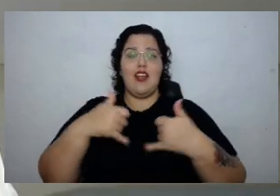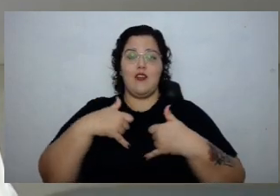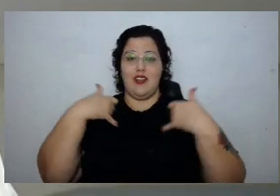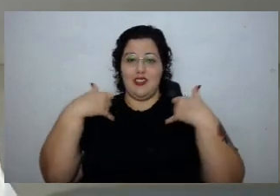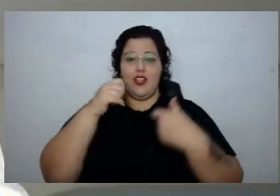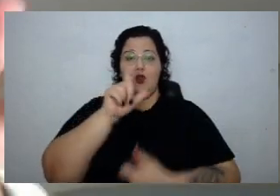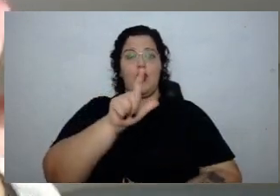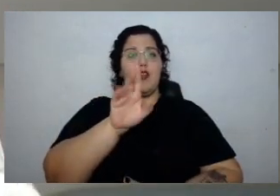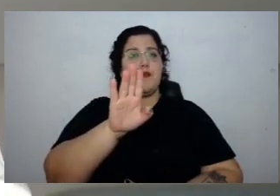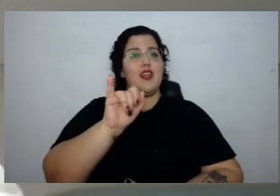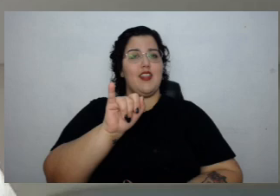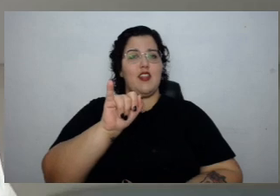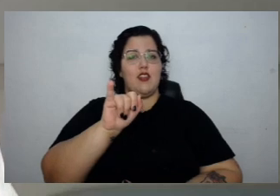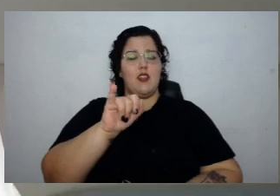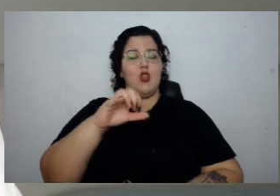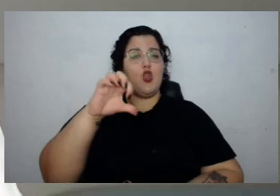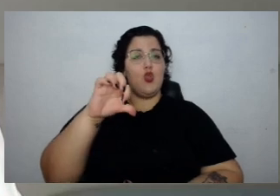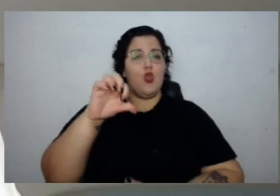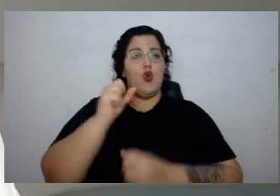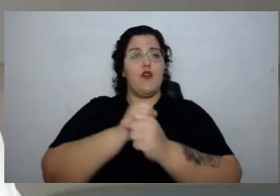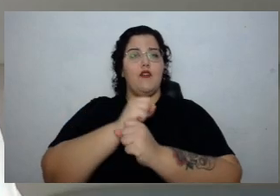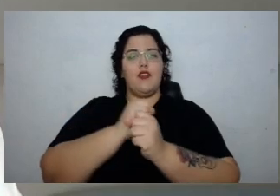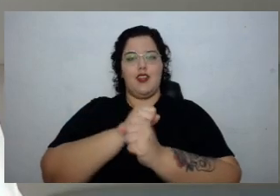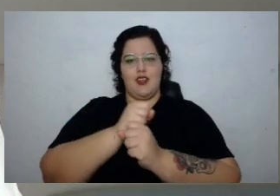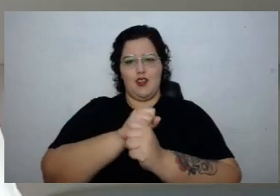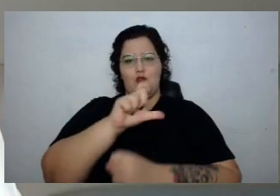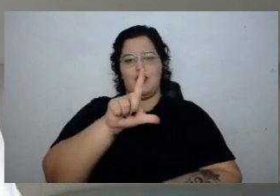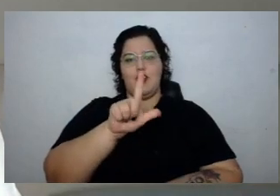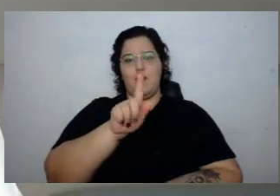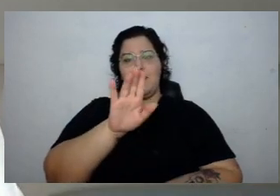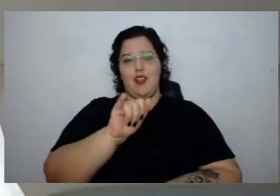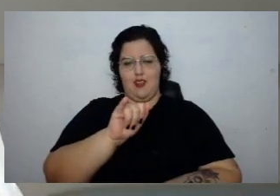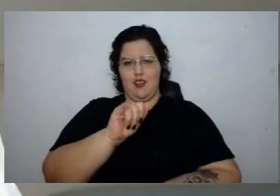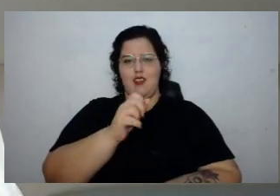da LBI. São 9 anos da Lei Brasileira de Inclusão, a Lei